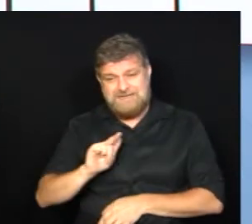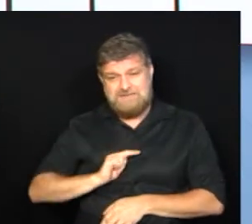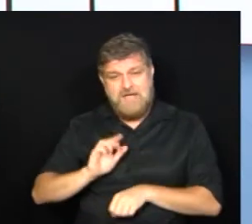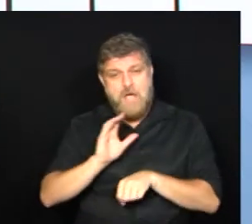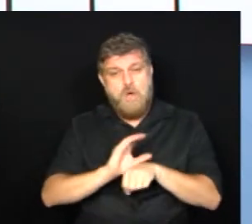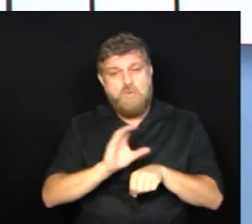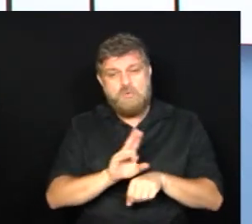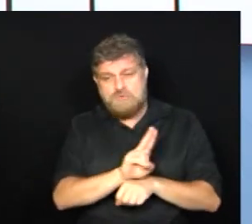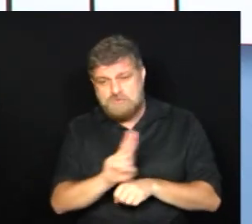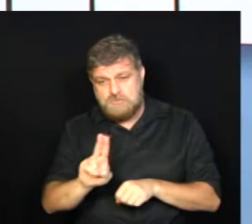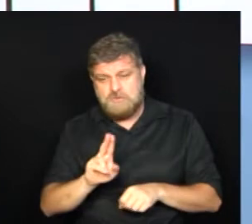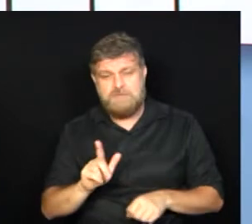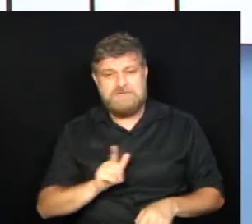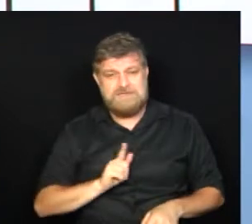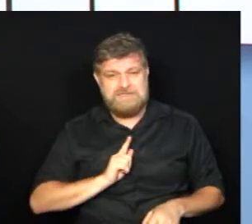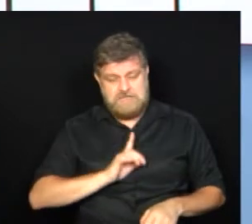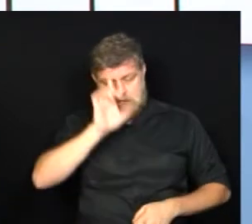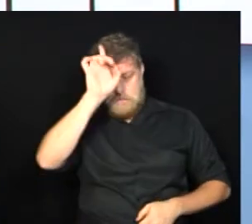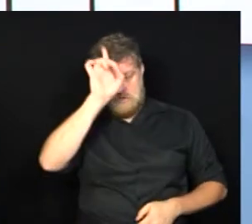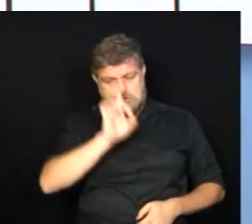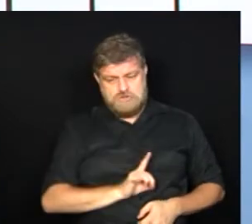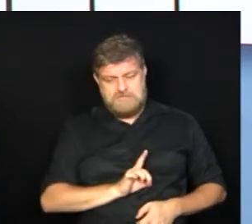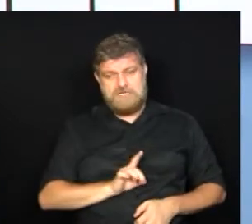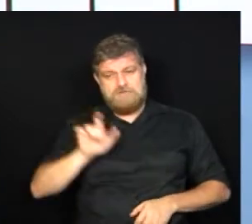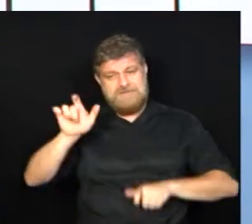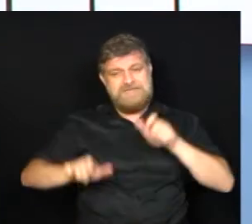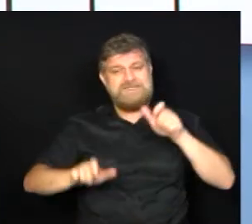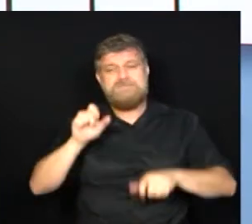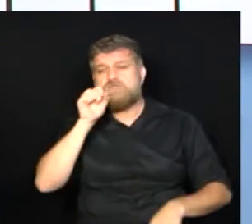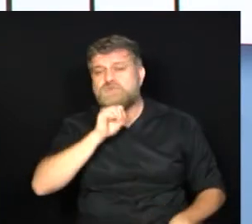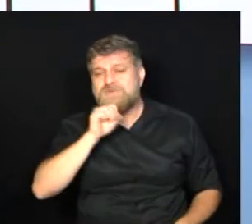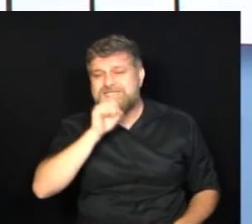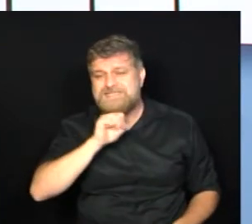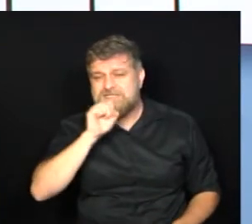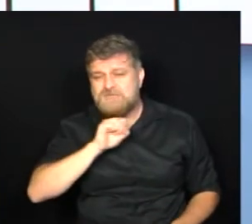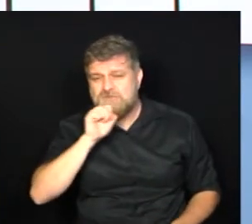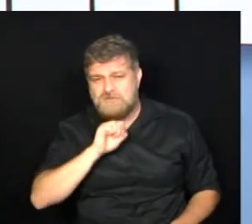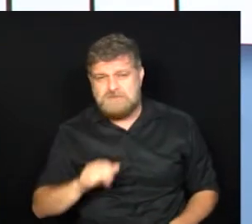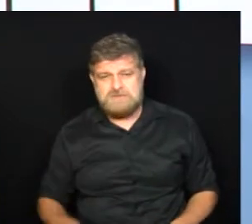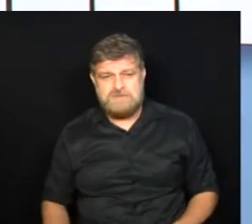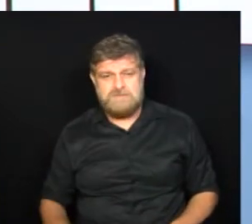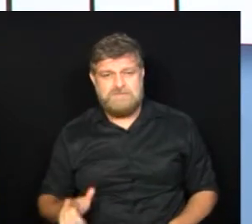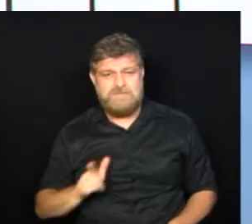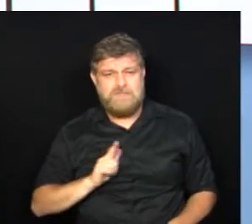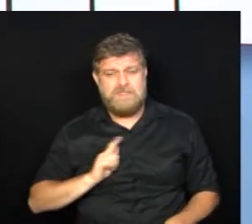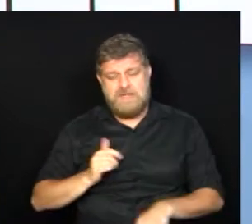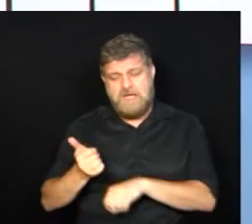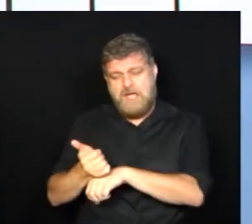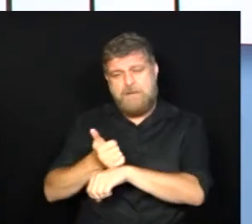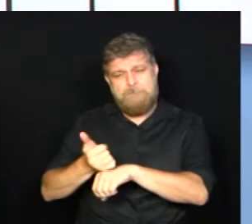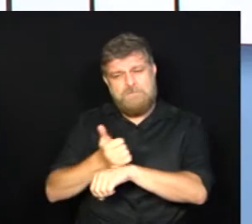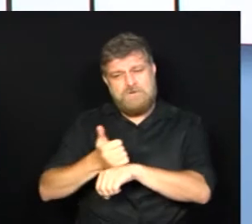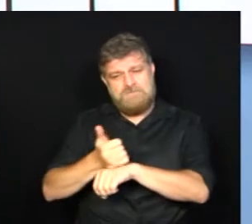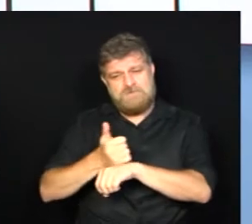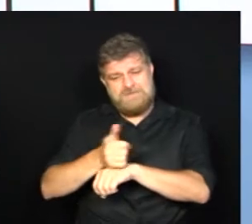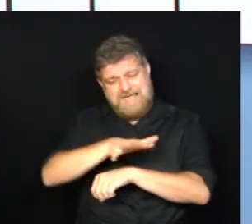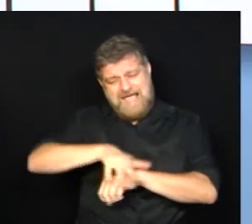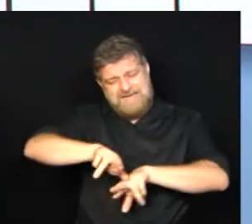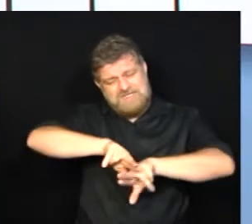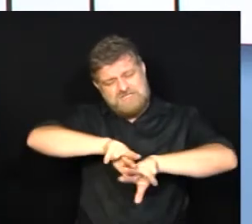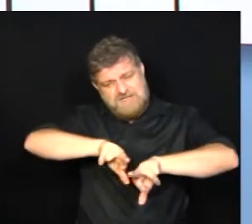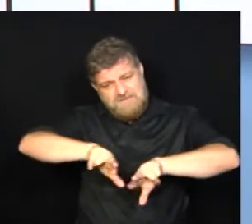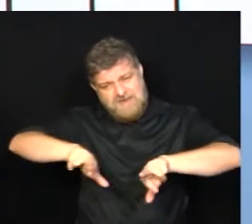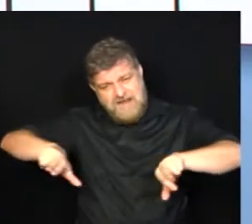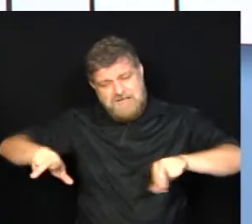chamado Garantia Direitos da Pessoa Idosa. Então, são profissionais de várias áreas que